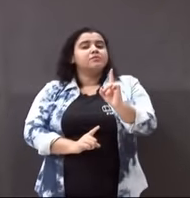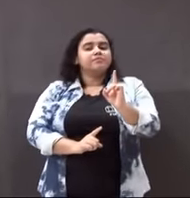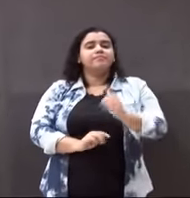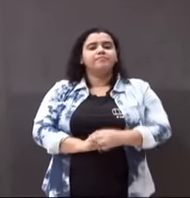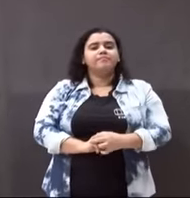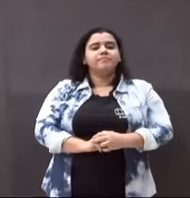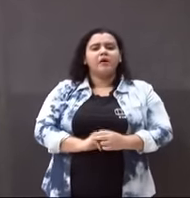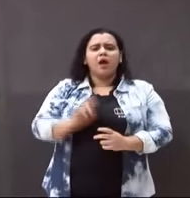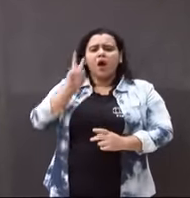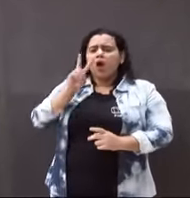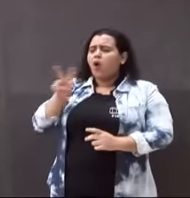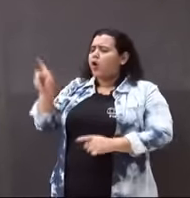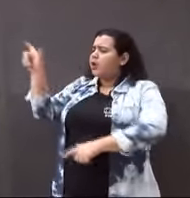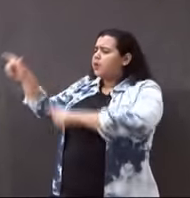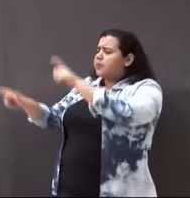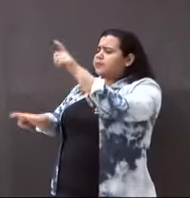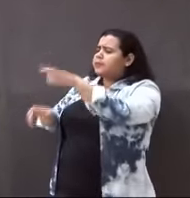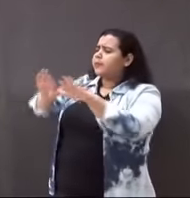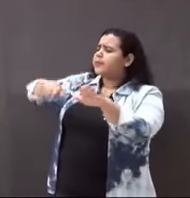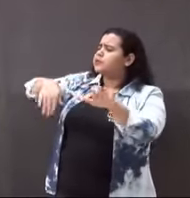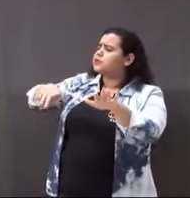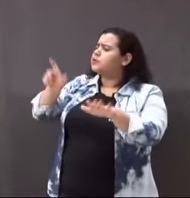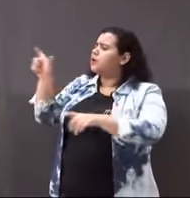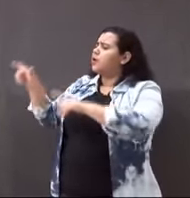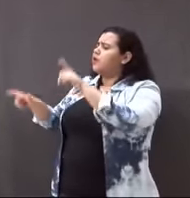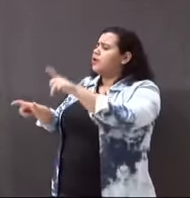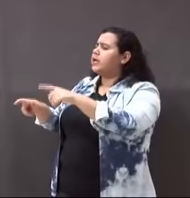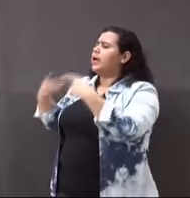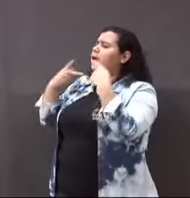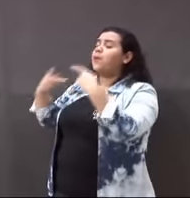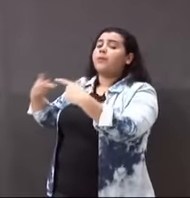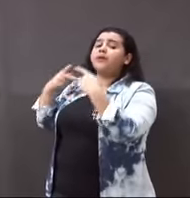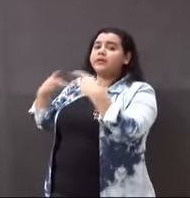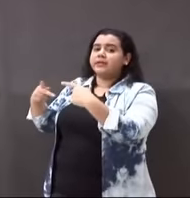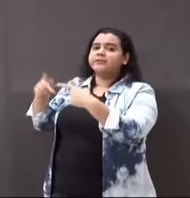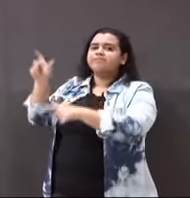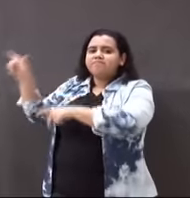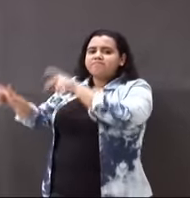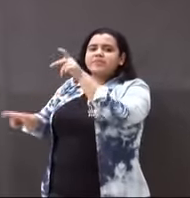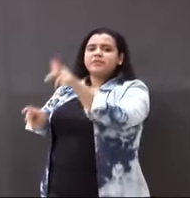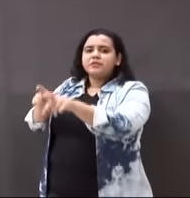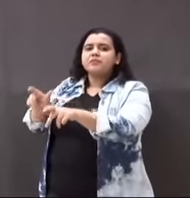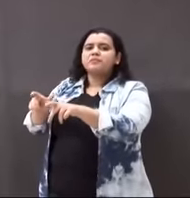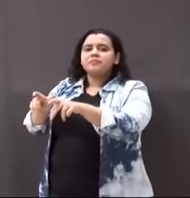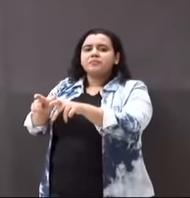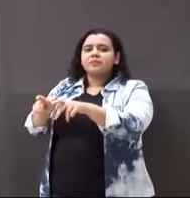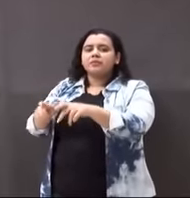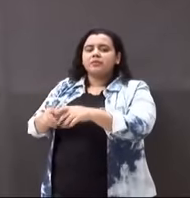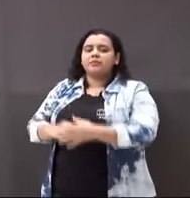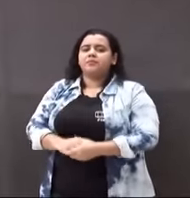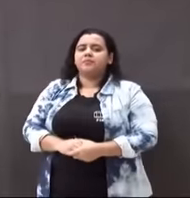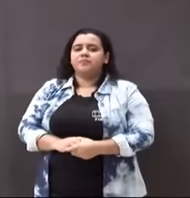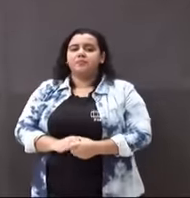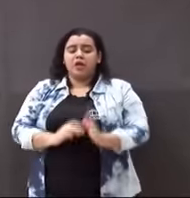aproveita a multidão e Jesus prega a palavra no barco de Pedro.